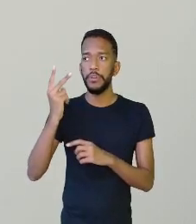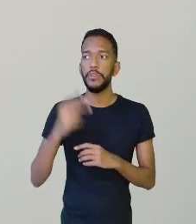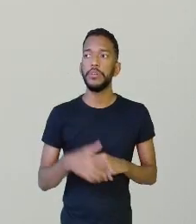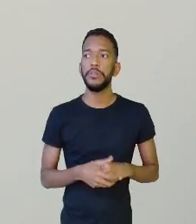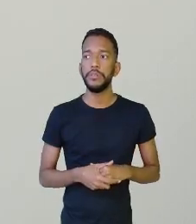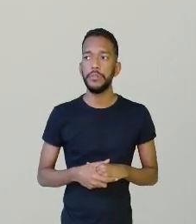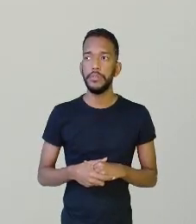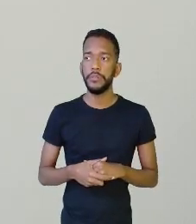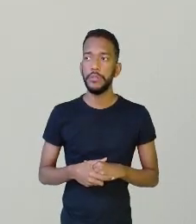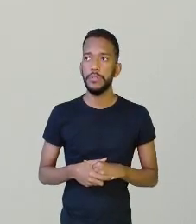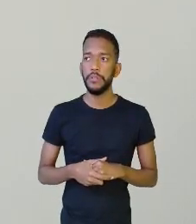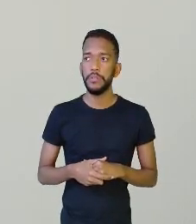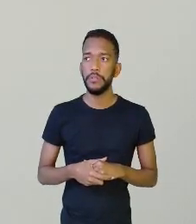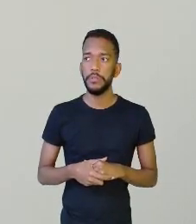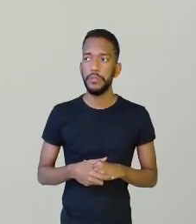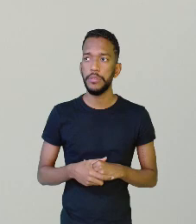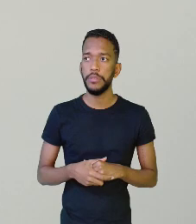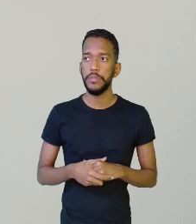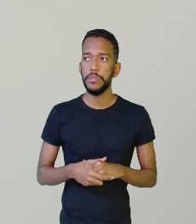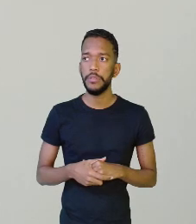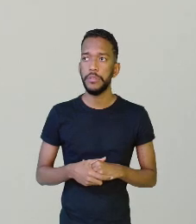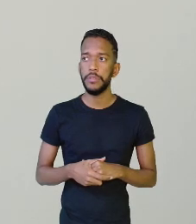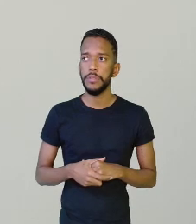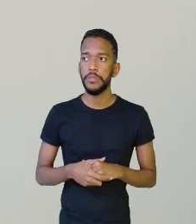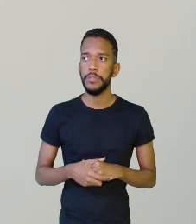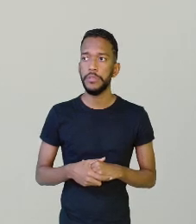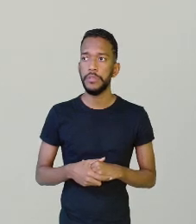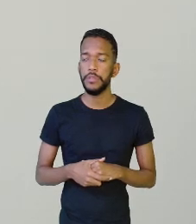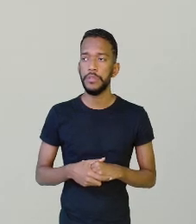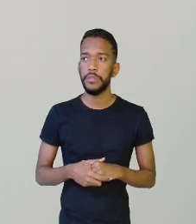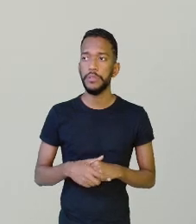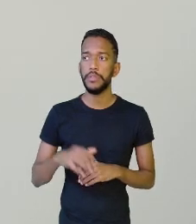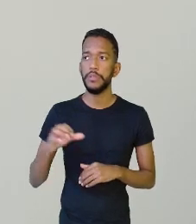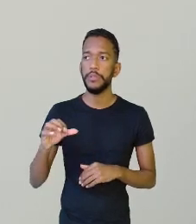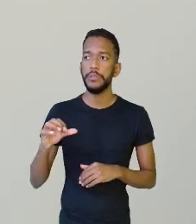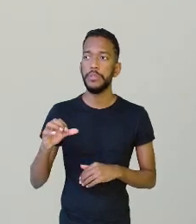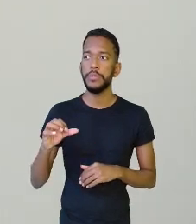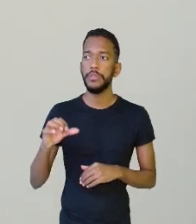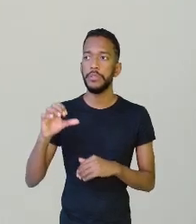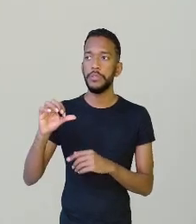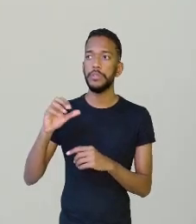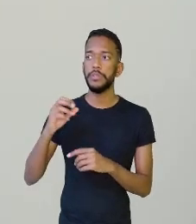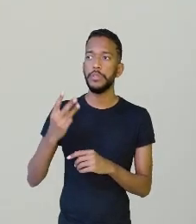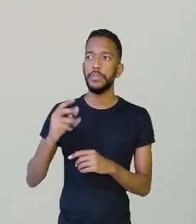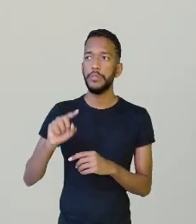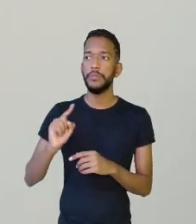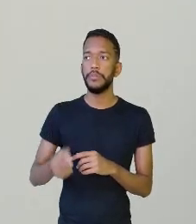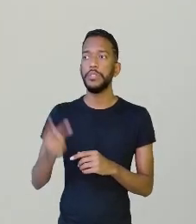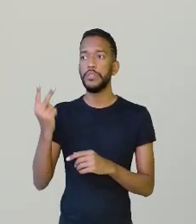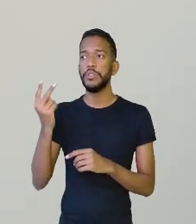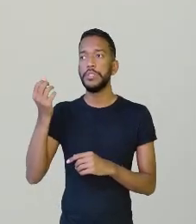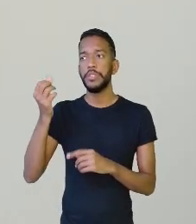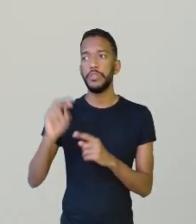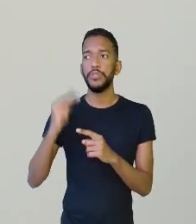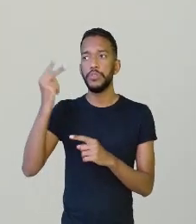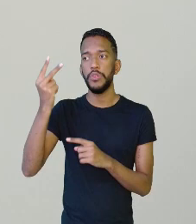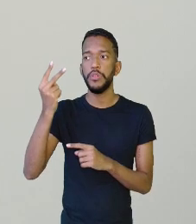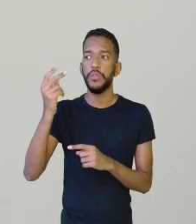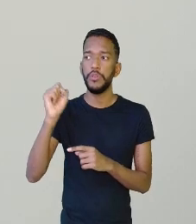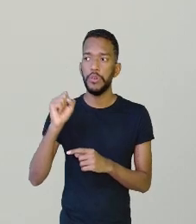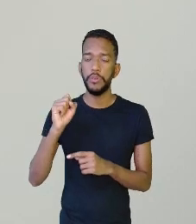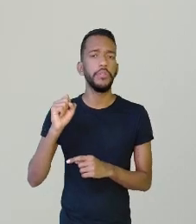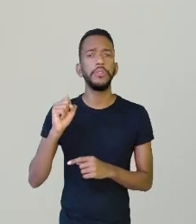isso mesmo. 3 vezes 2, 6. Com 2, 8. Quanto foi que deu aí a minha